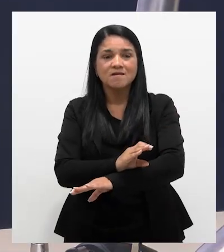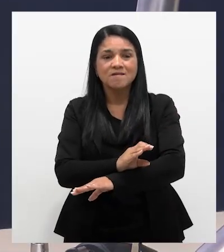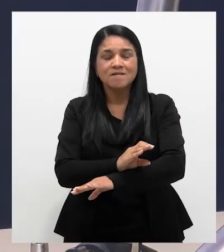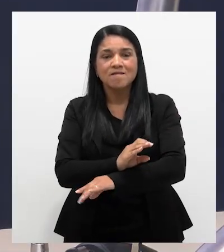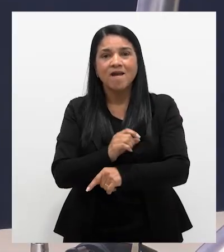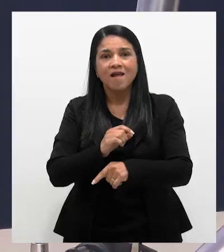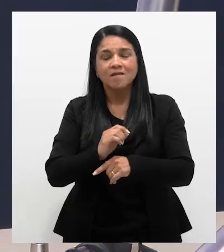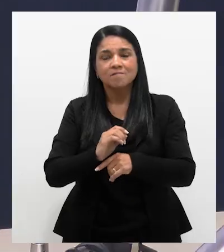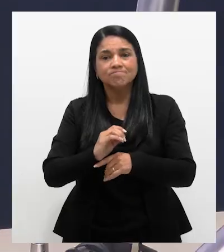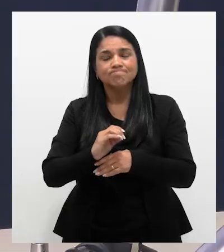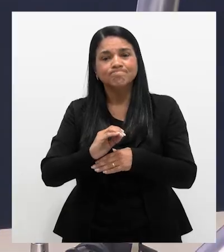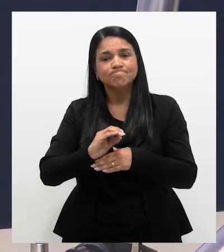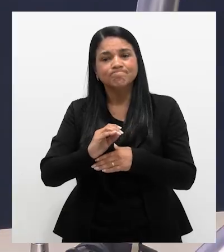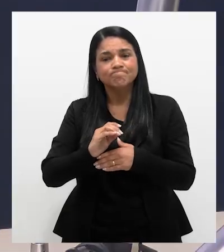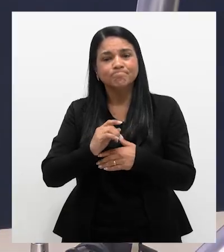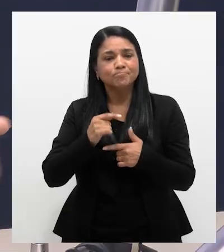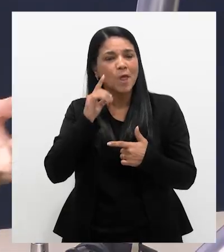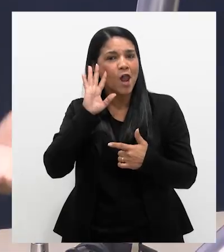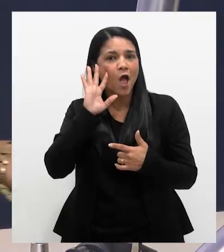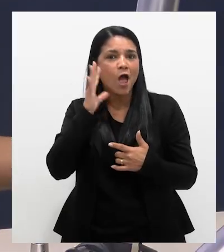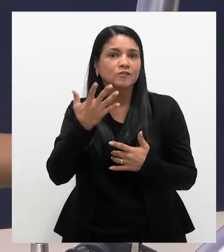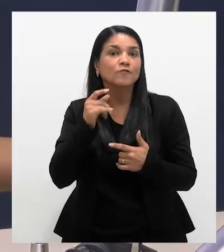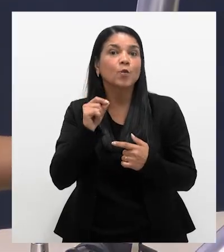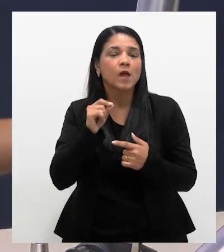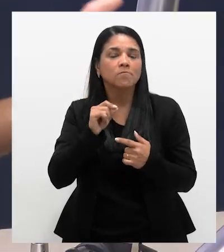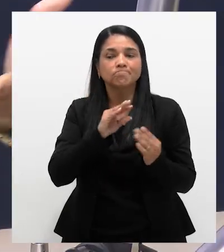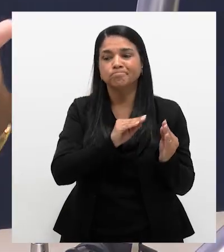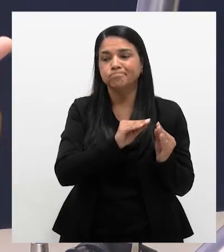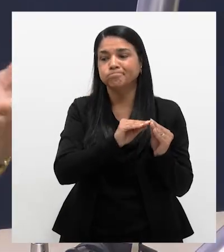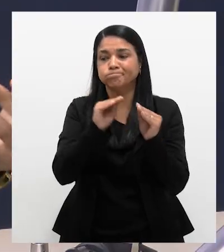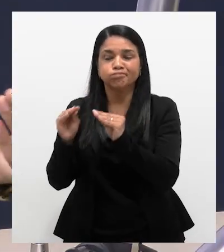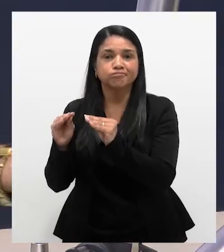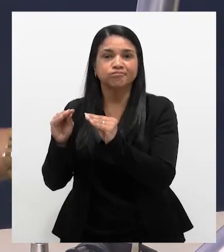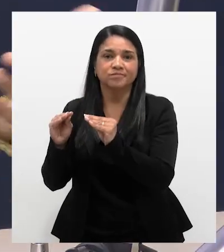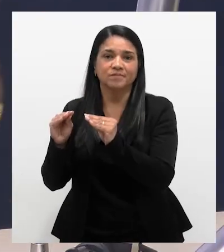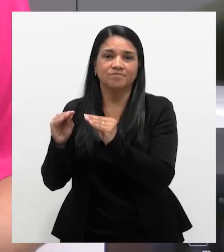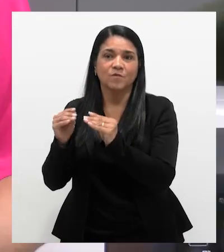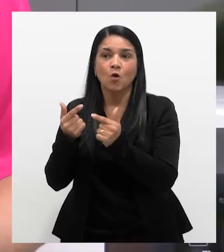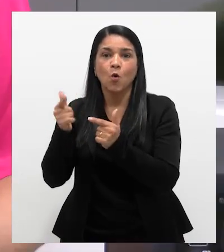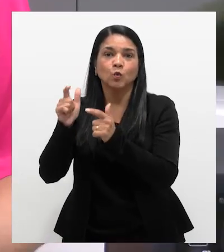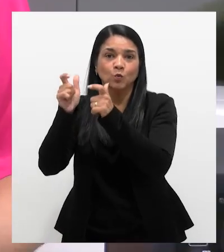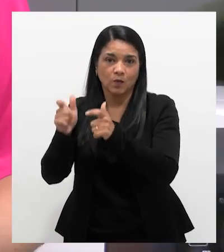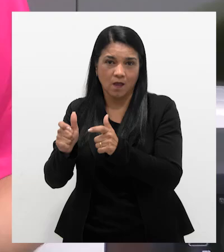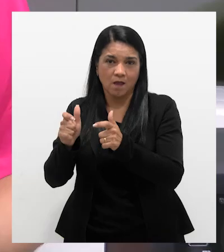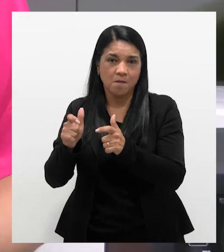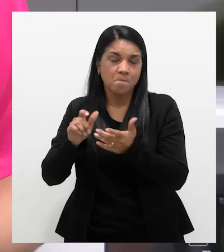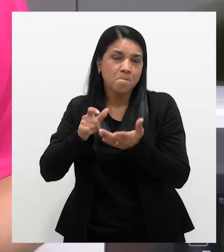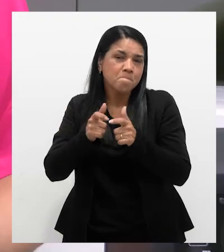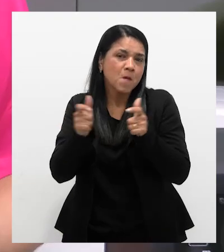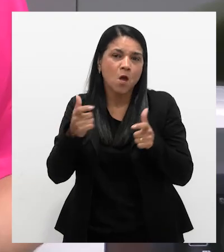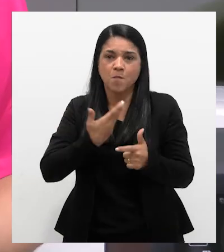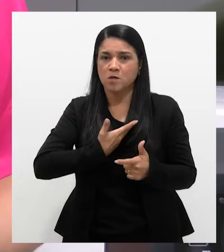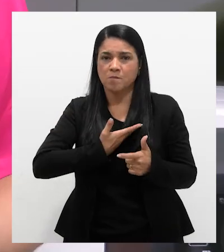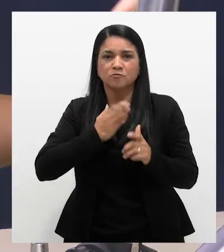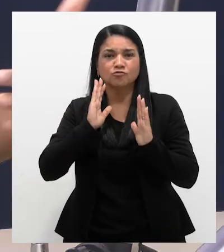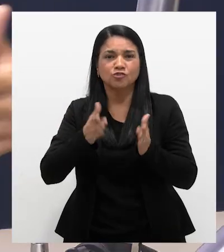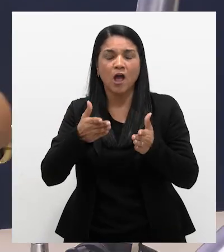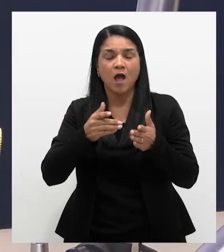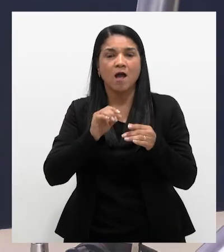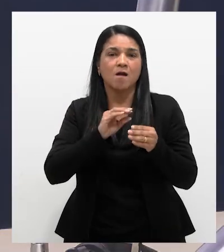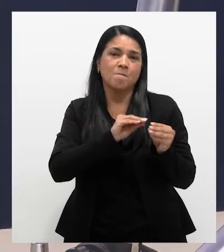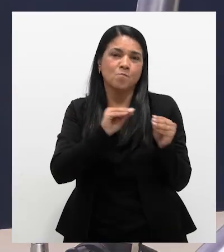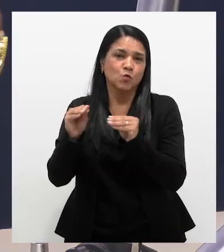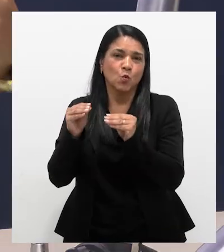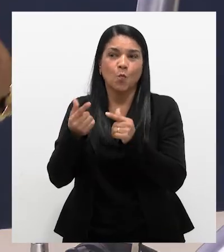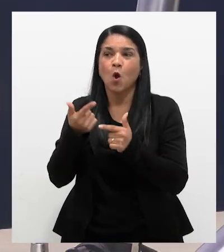da comunidade. Então, as pessoas que vão ficando, por exemplo, os meus amigos, a maioria deles já saíram da comunidade. As pessoas que vão